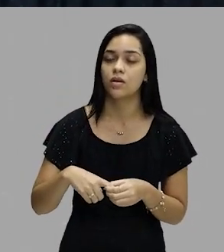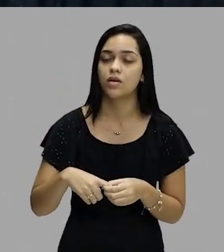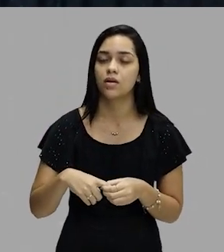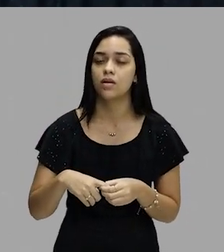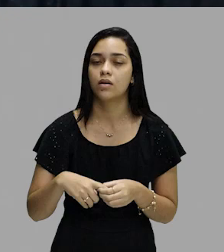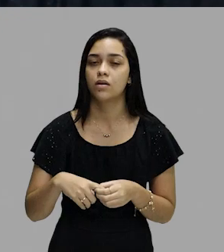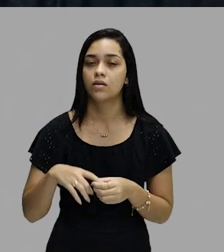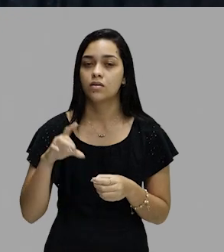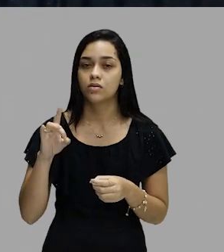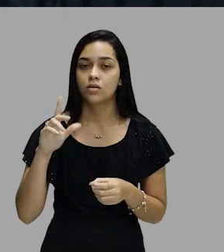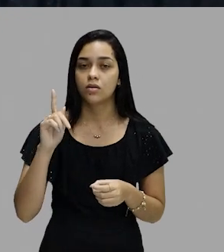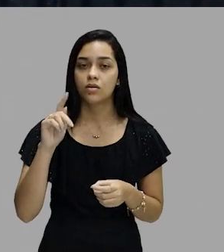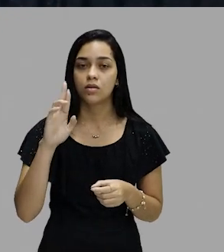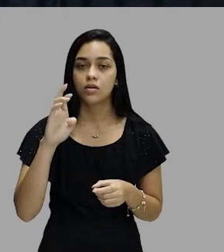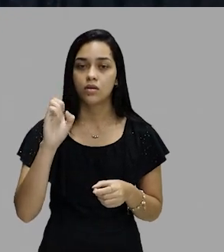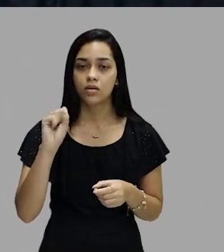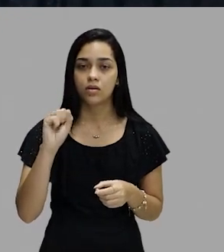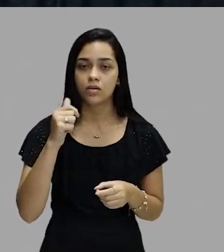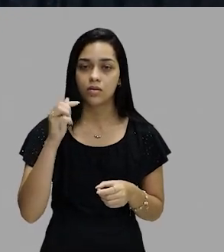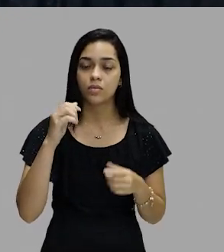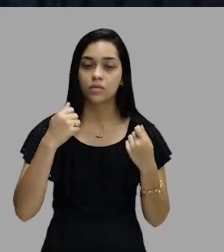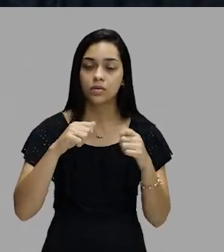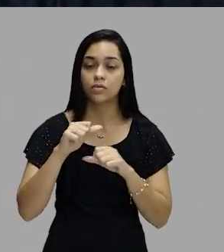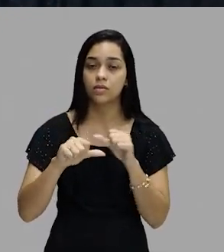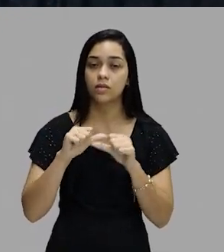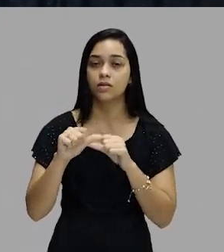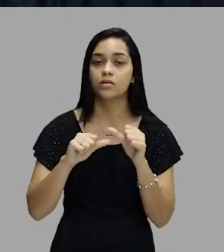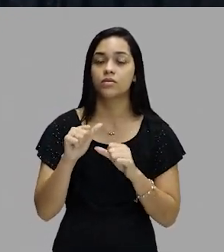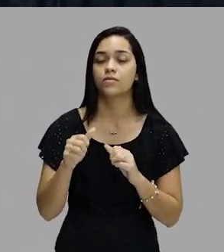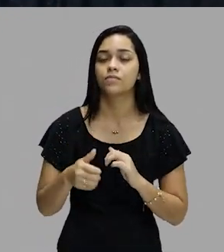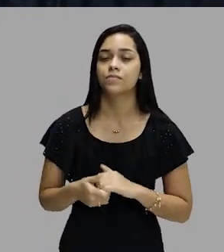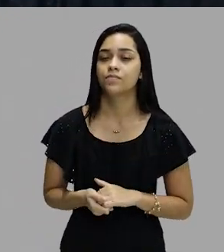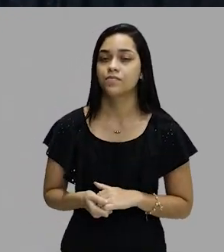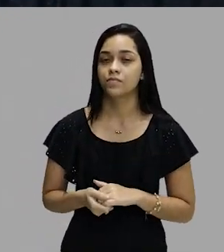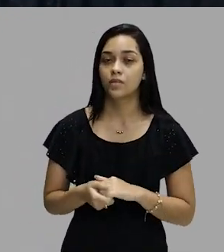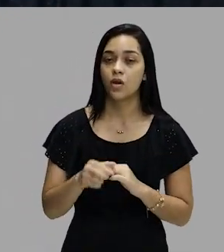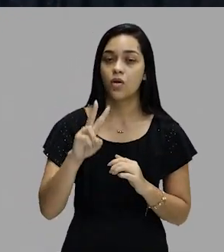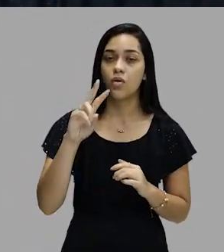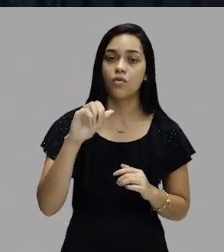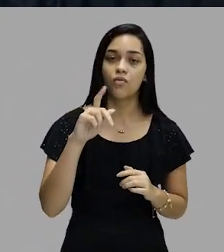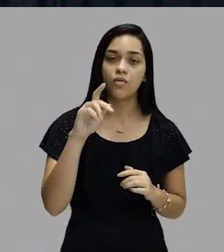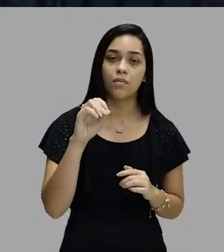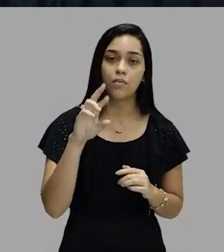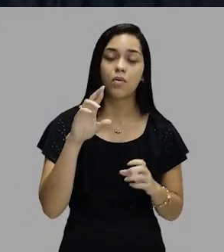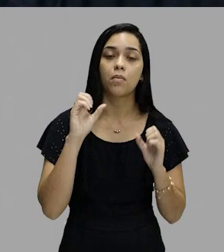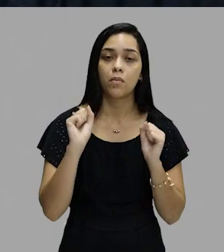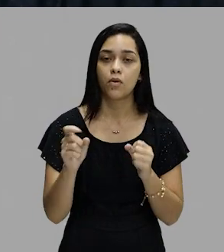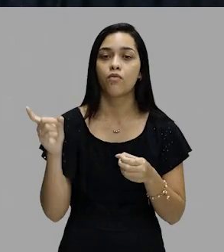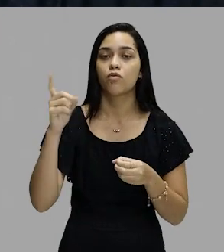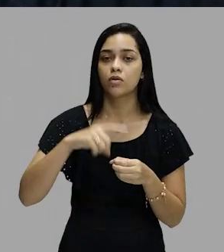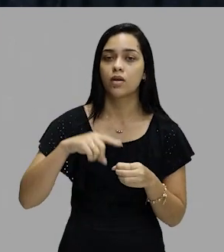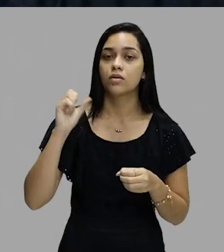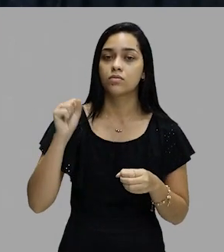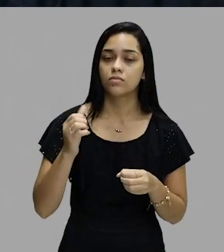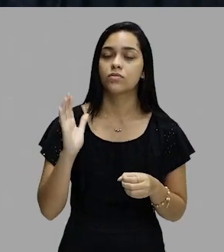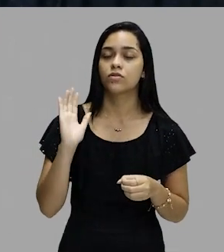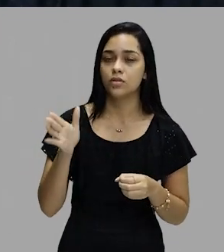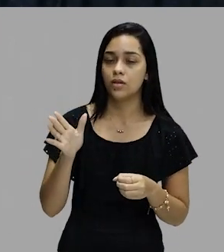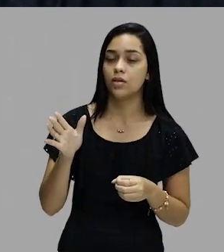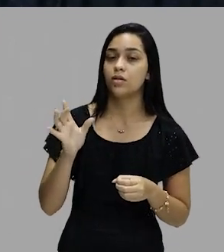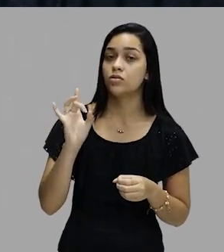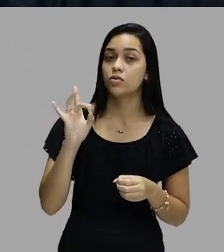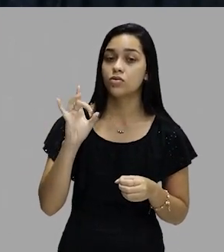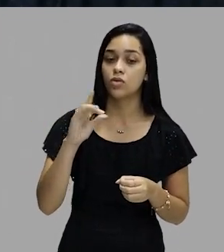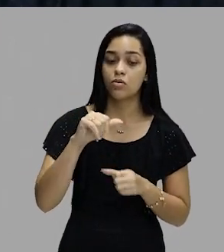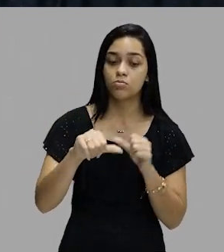apenas na pressão. Então, tem que ter a mudança de outros fatores. Já o vapor, não. O vapor ele consegue retornar para os estados anteriores